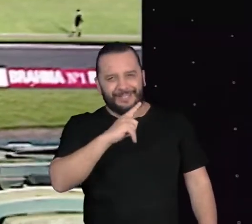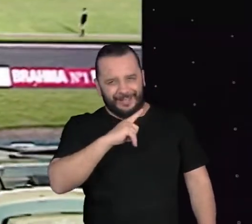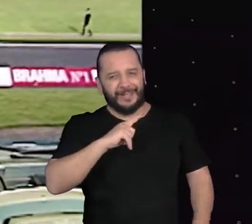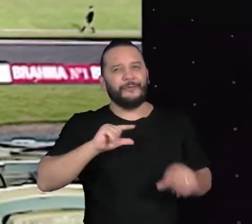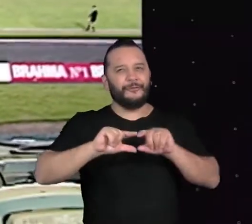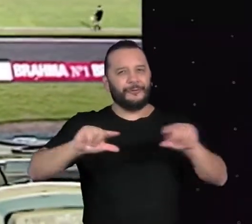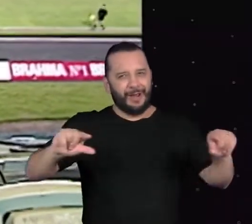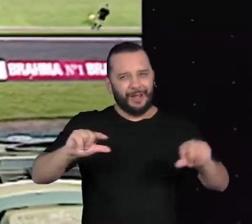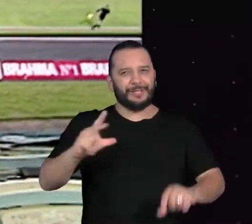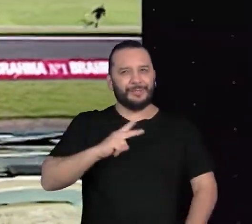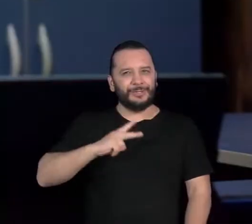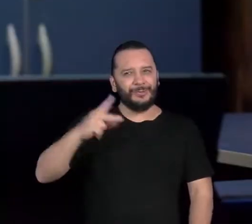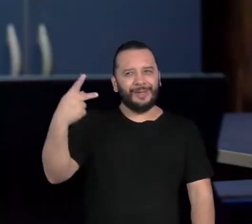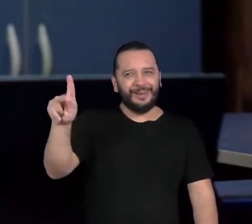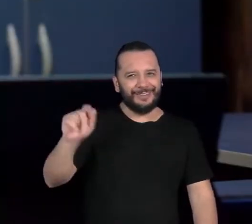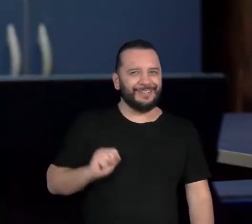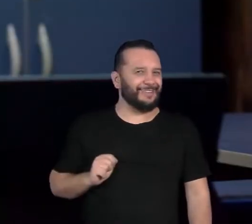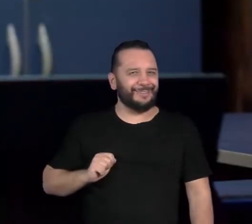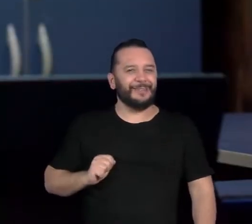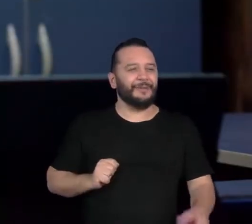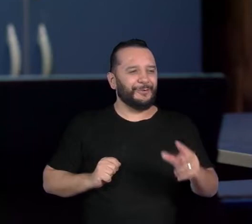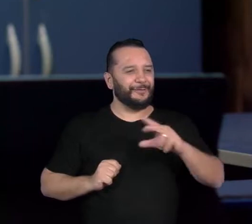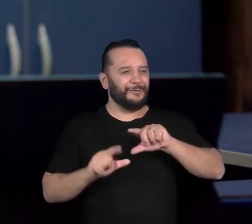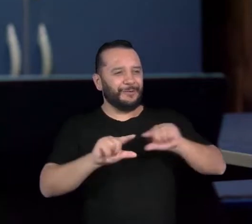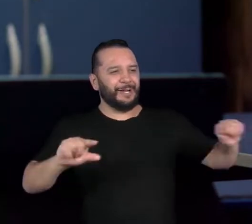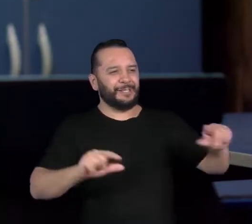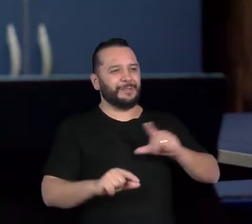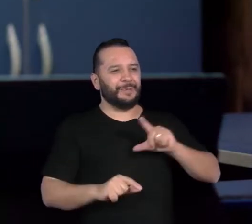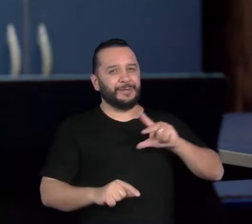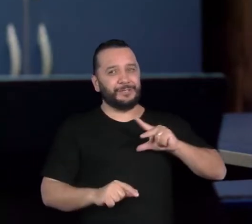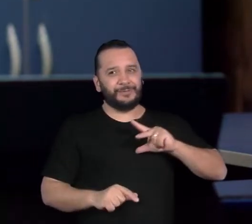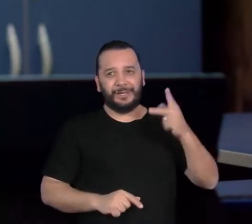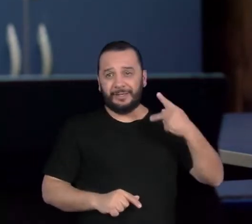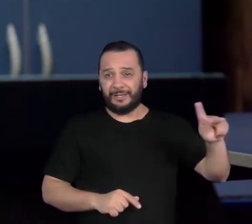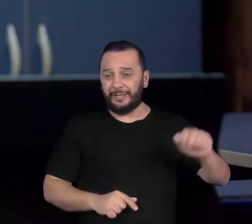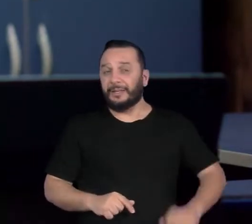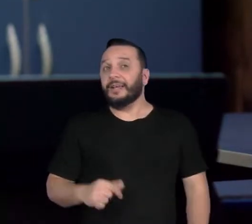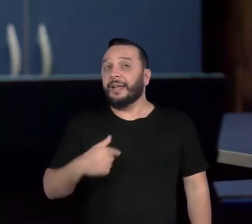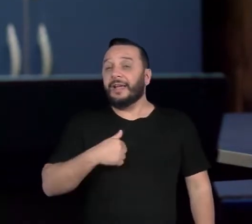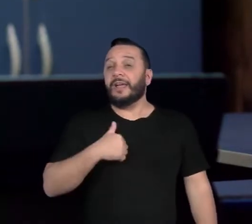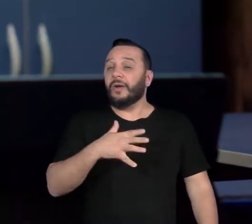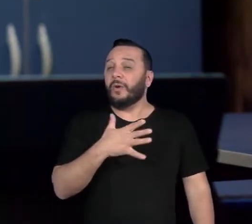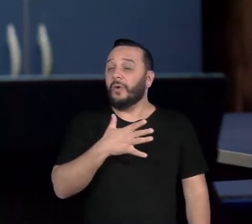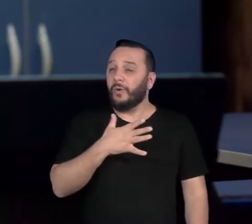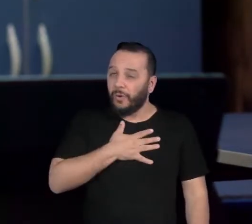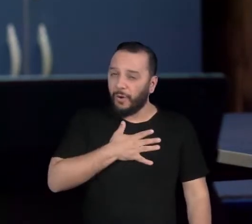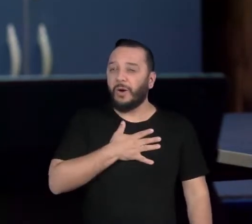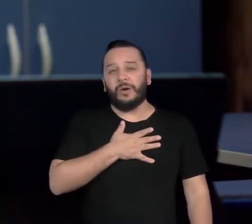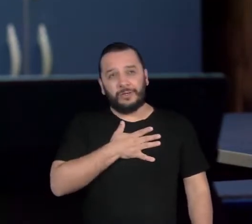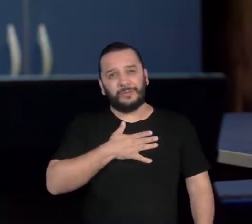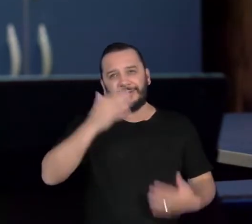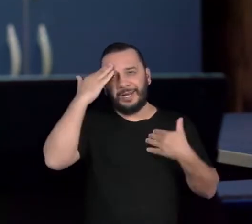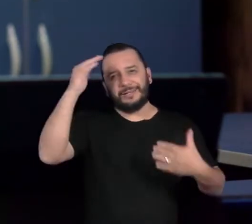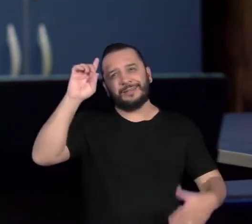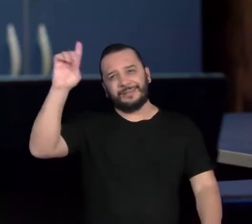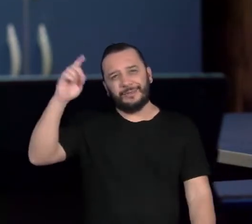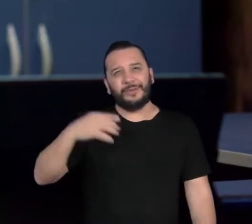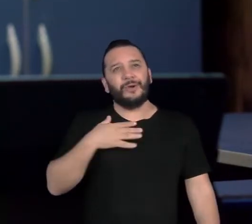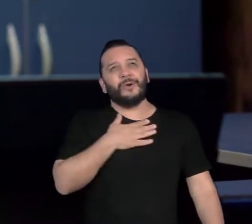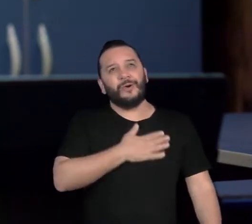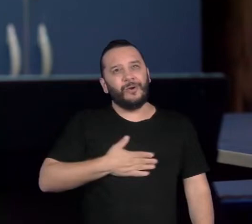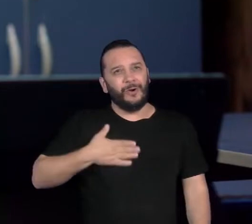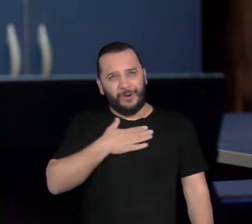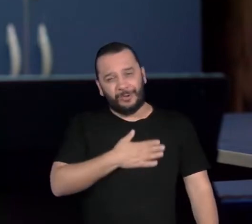os seus momentos de inspiração. Uma coisa que eu gosto de fazer bastante, graças a Deus, eu fui um privilegiado, né, por ter esse